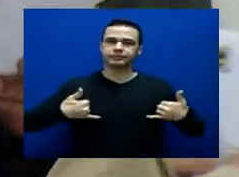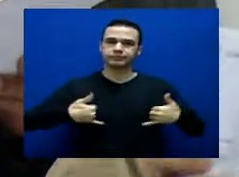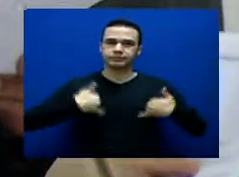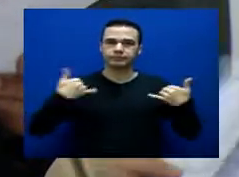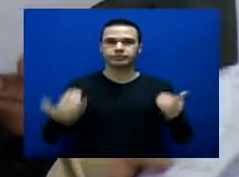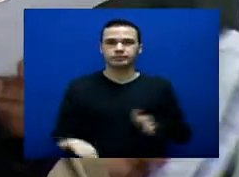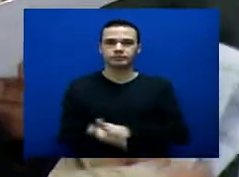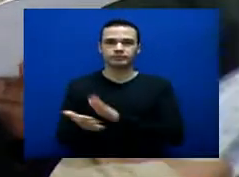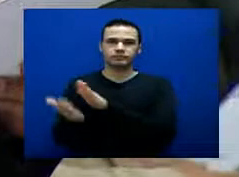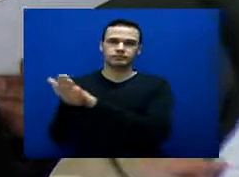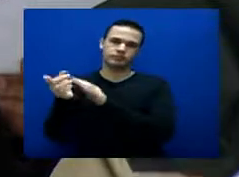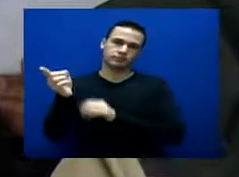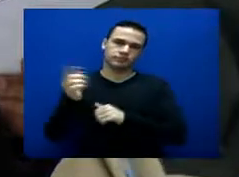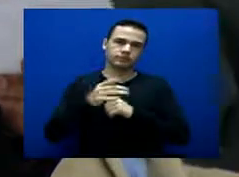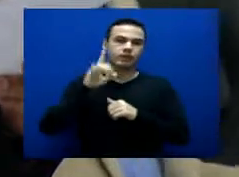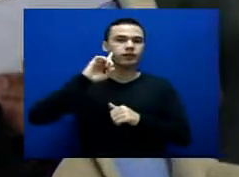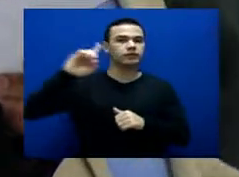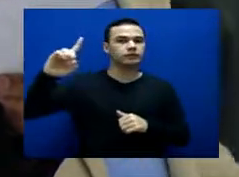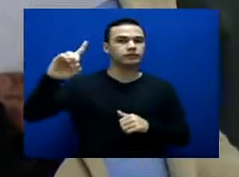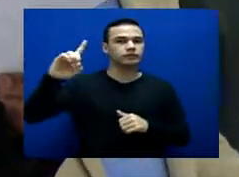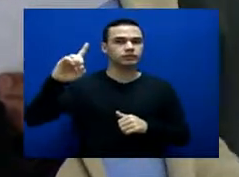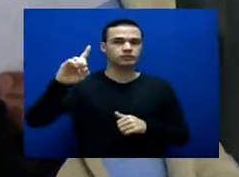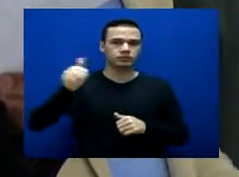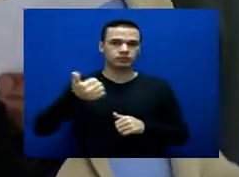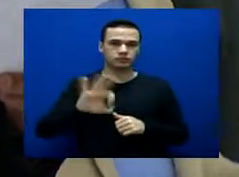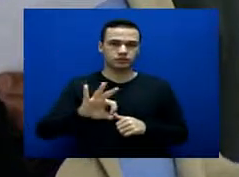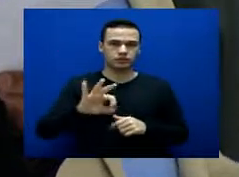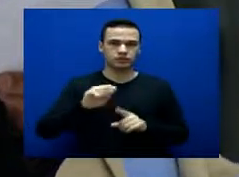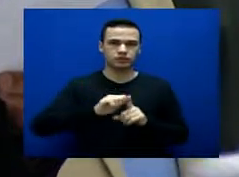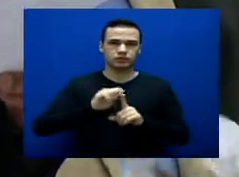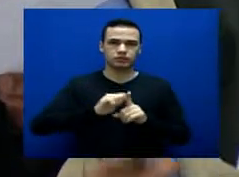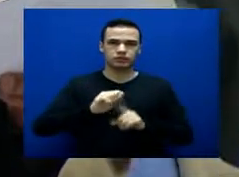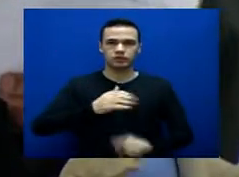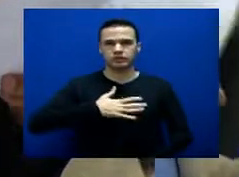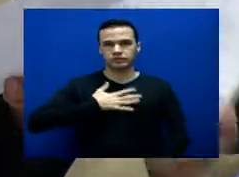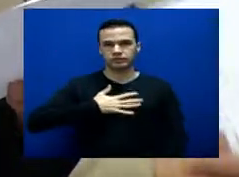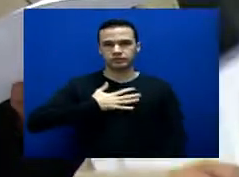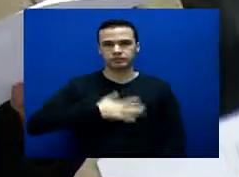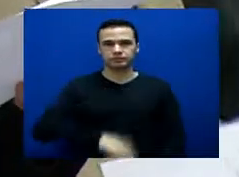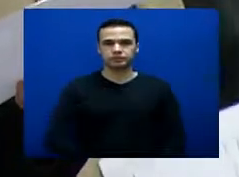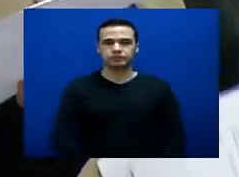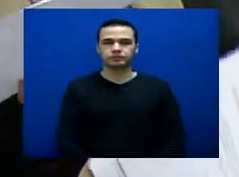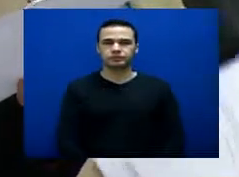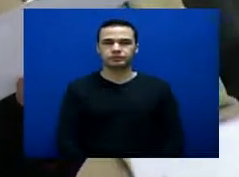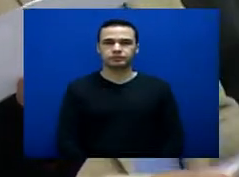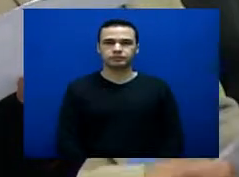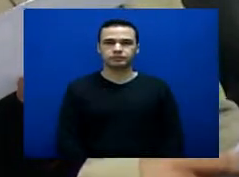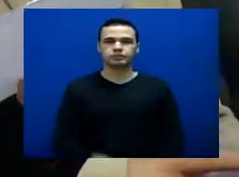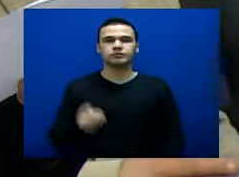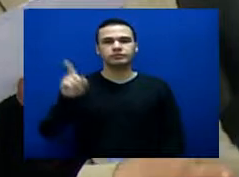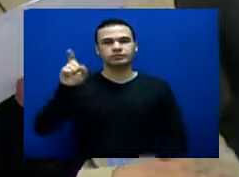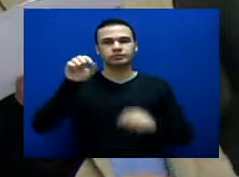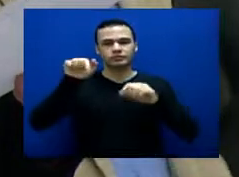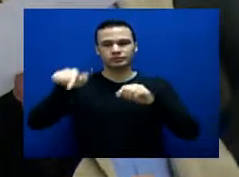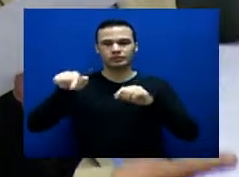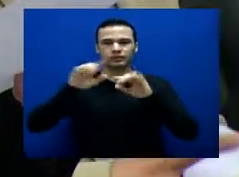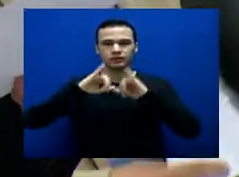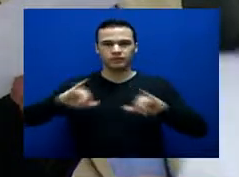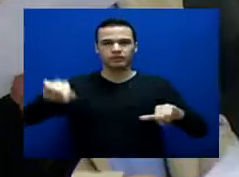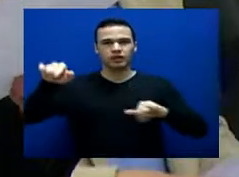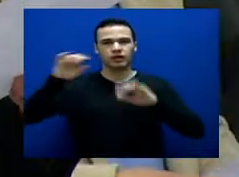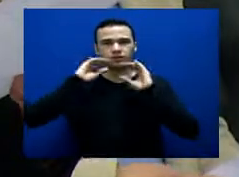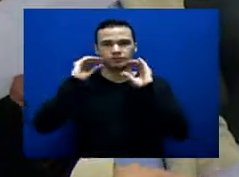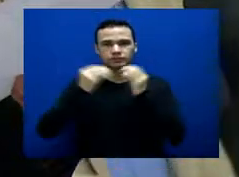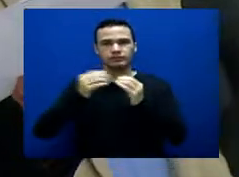pela passagem de sua data natalícia, ocorrido no último dia 10 do corrente mês, que é deliberado pela Casa de